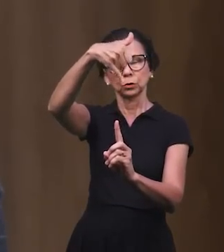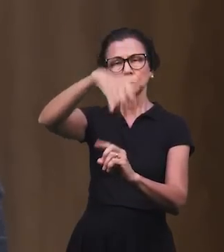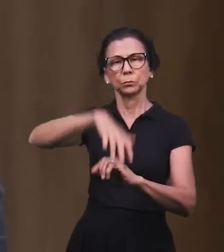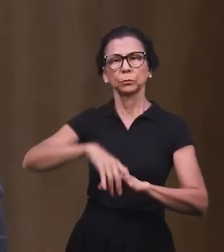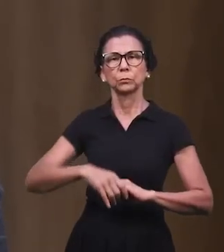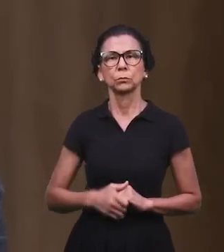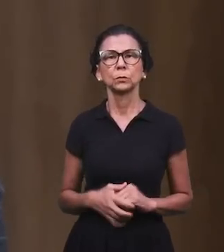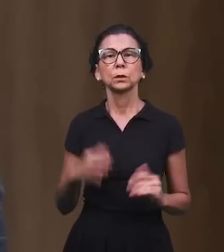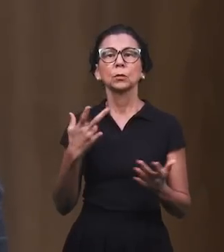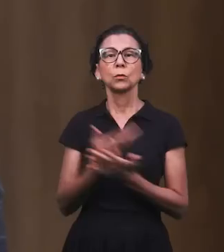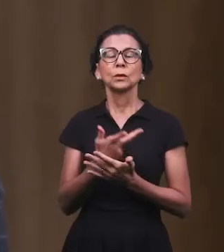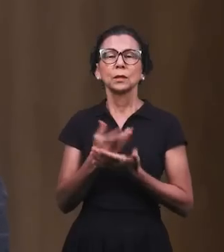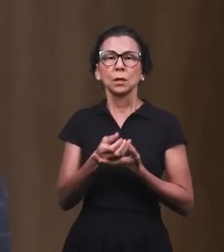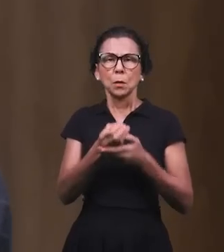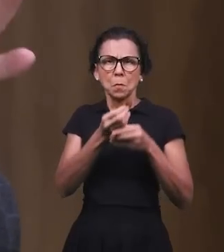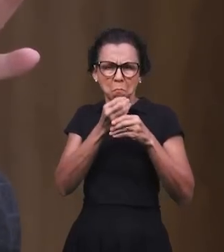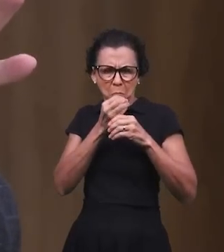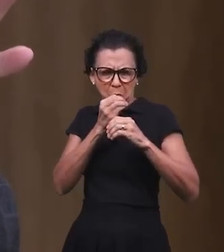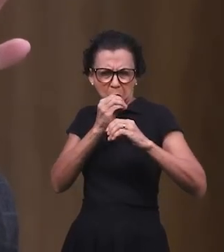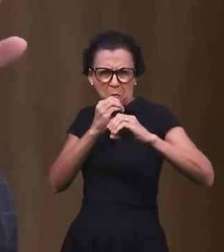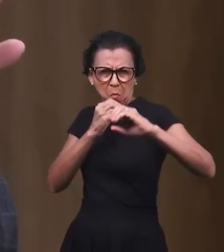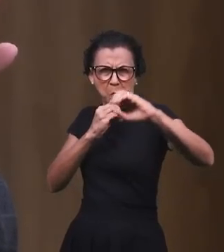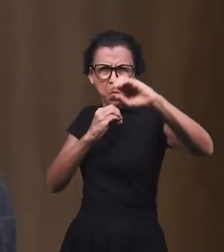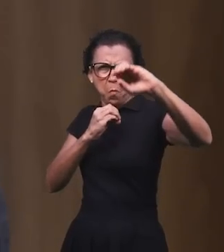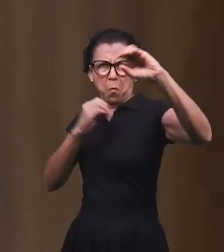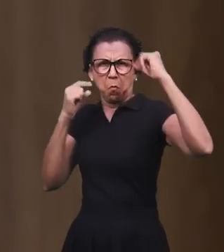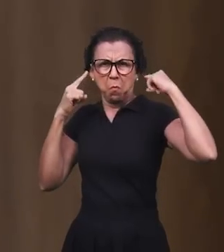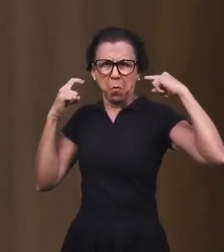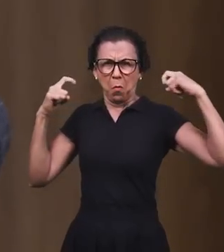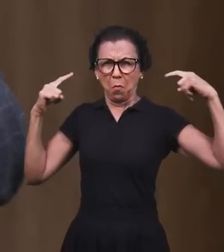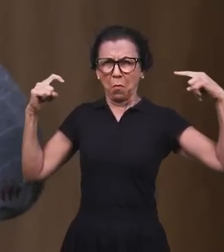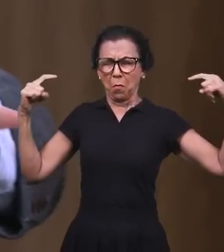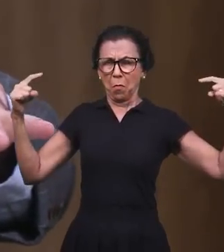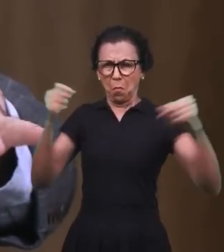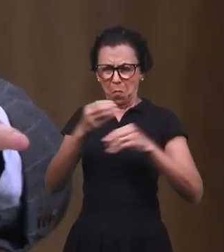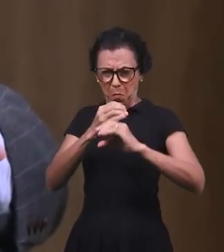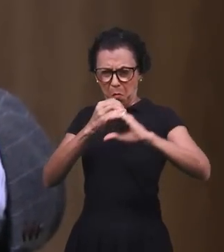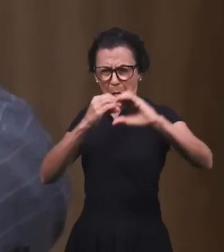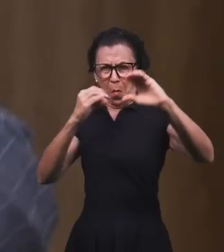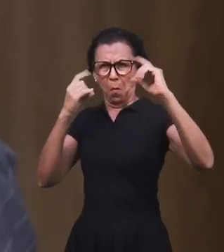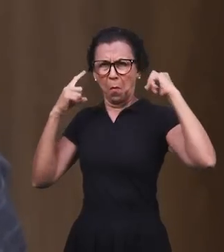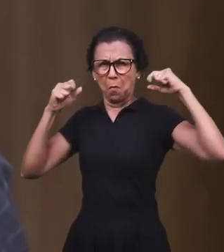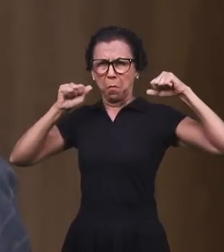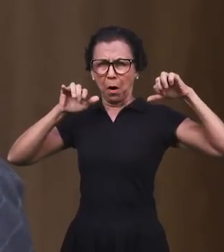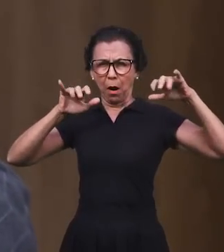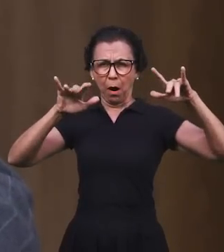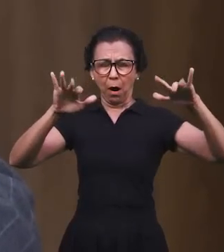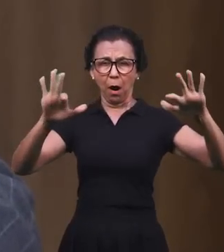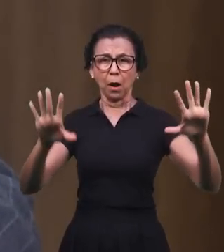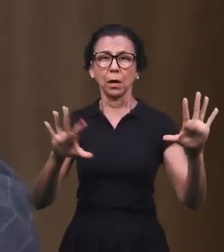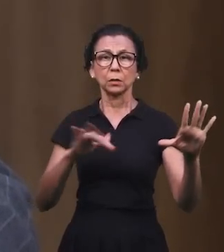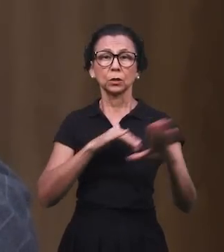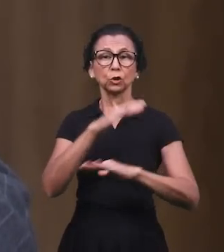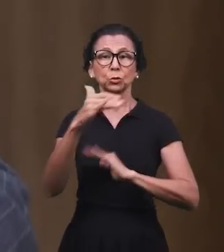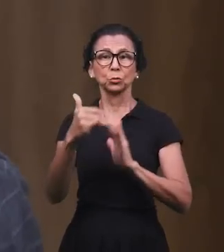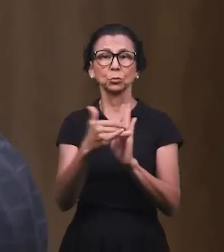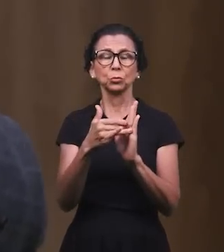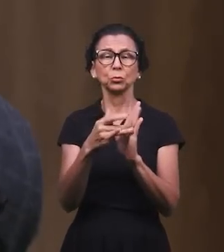soou. A hora que a trombeta soou, tudo estava em ordem, porque o azeite fala do Espírito